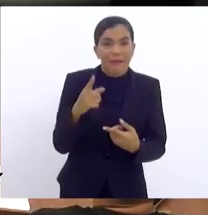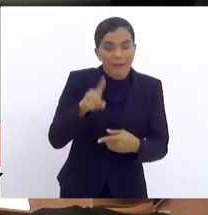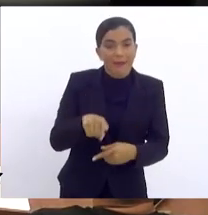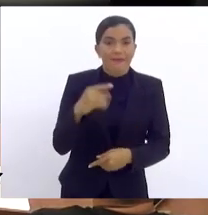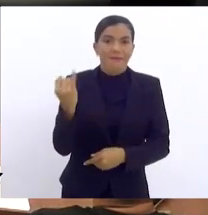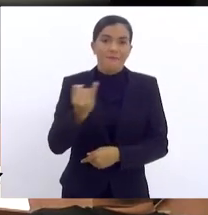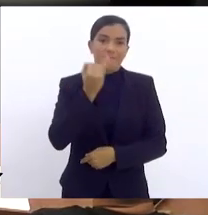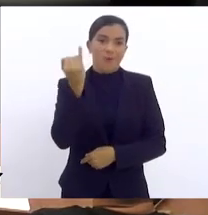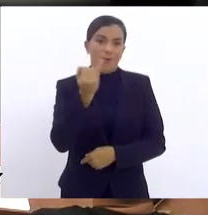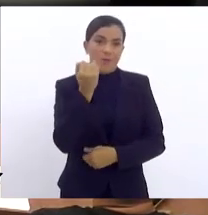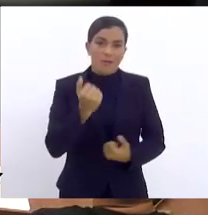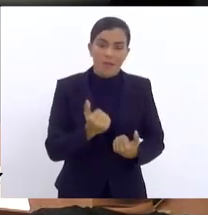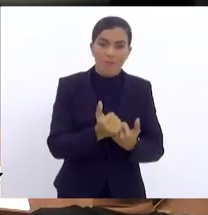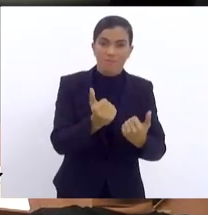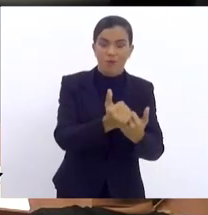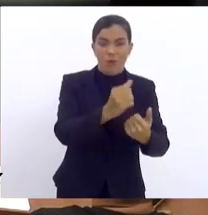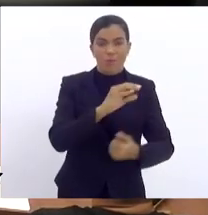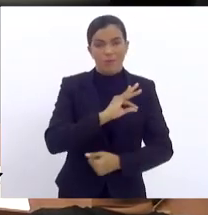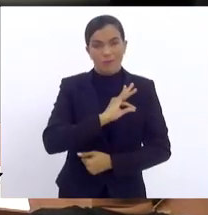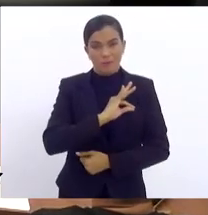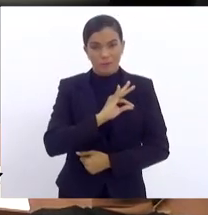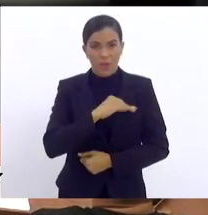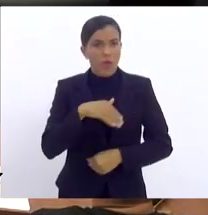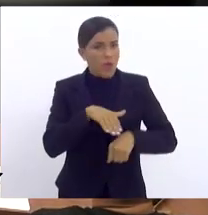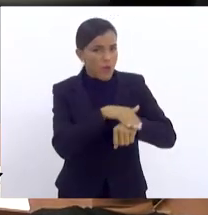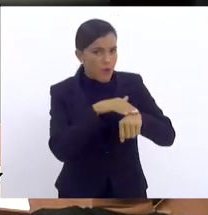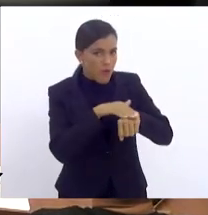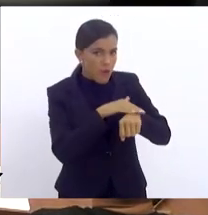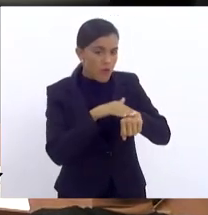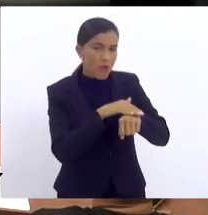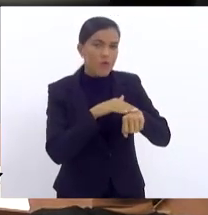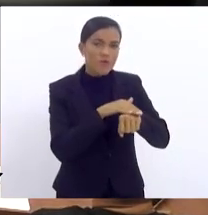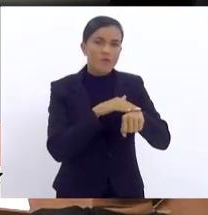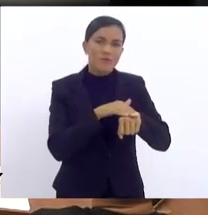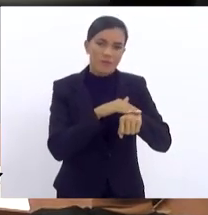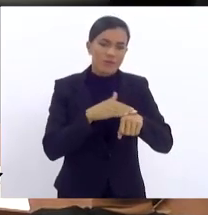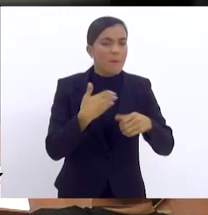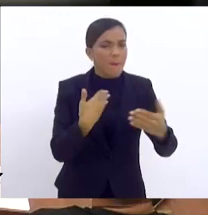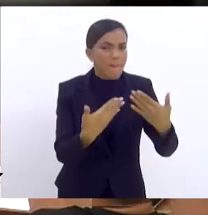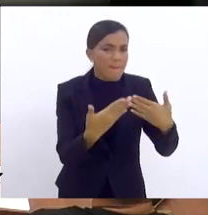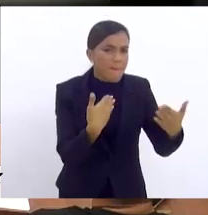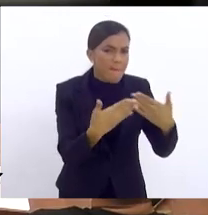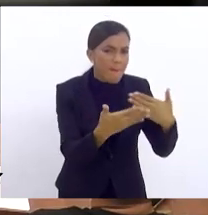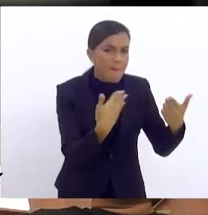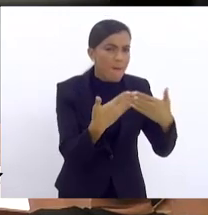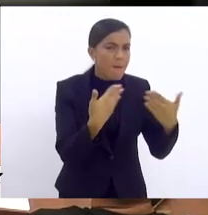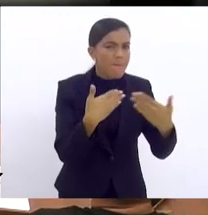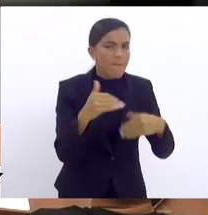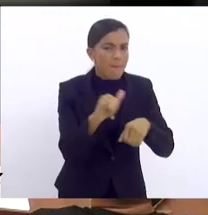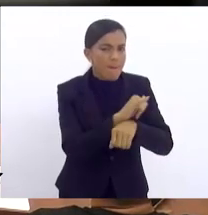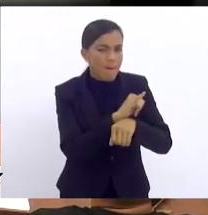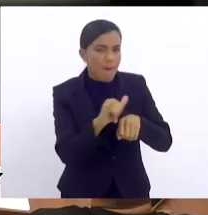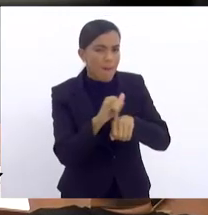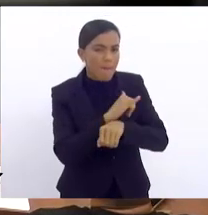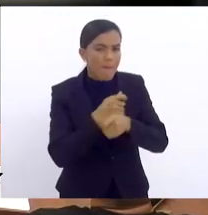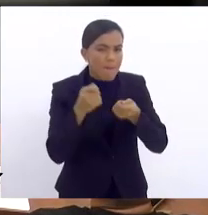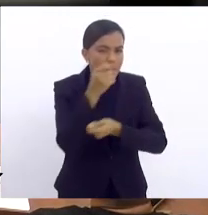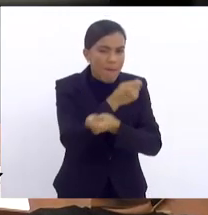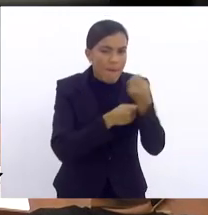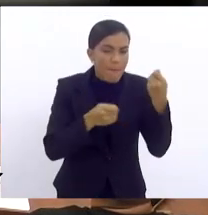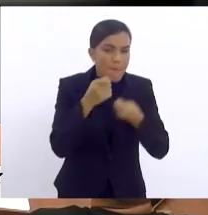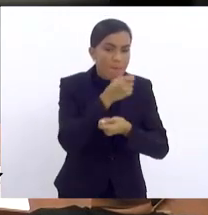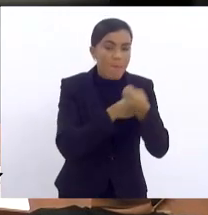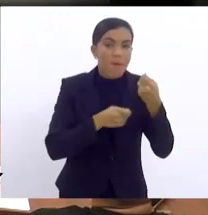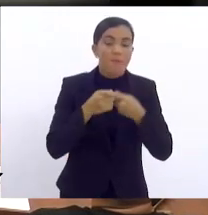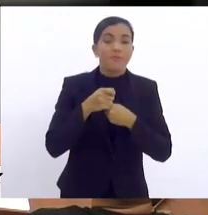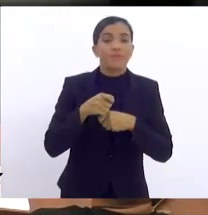aos nossos policiais Porque eu tive lá conversando até com amigo da perpetência falou Não Marcela a gente vai agilizar nós vamos ver isso aí e também a pm4